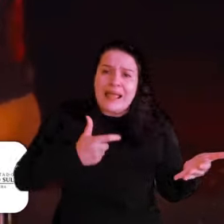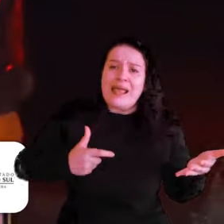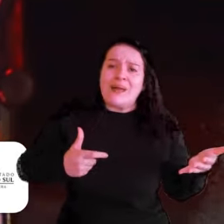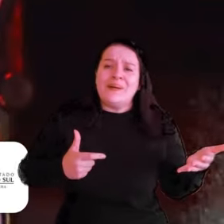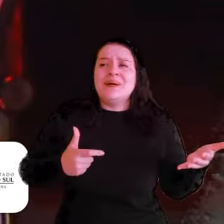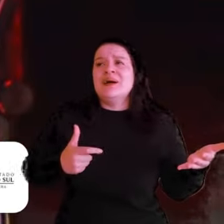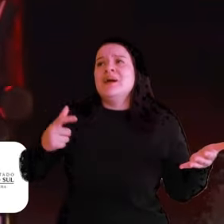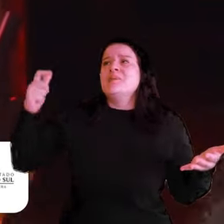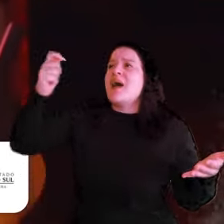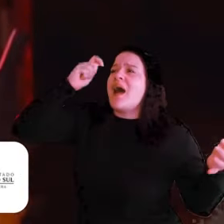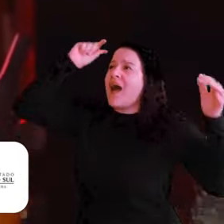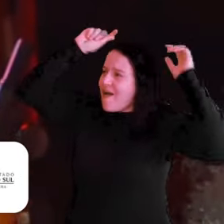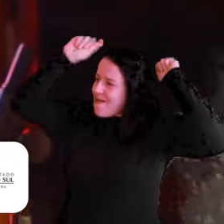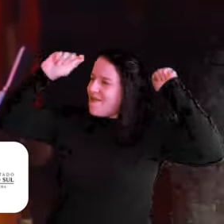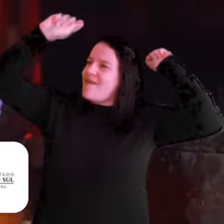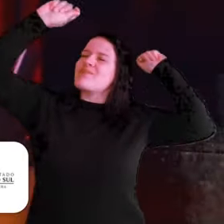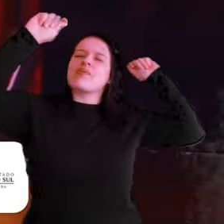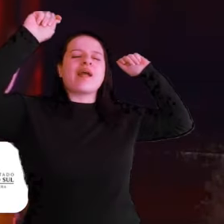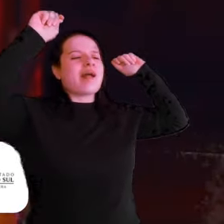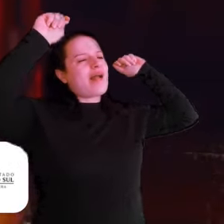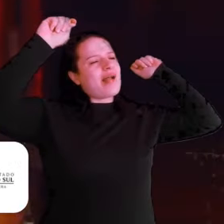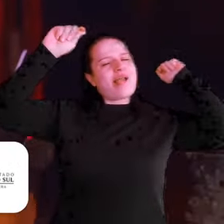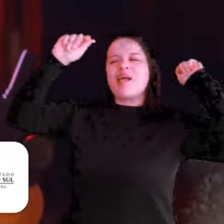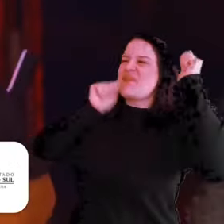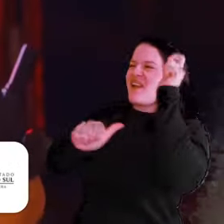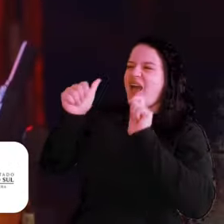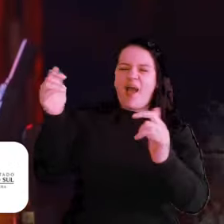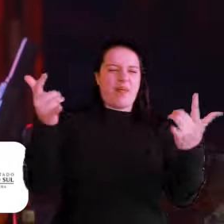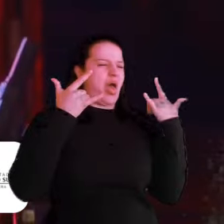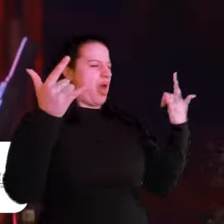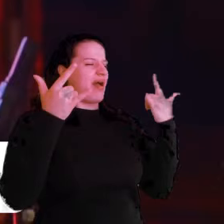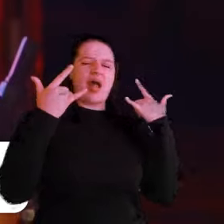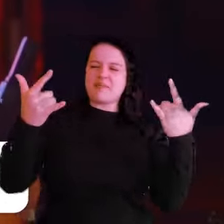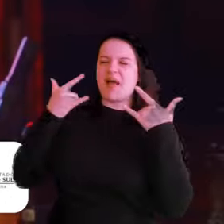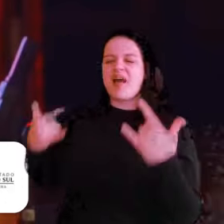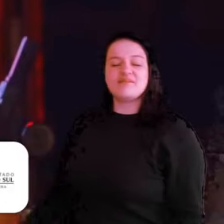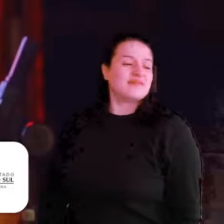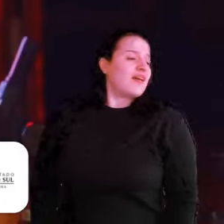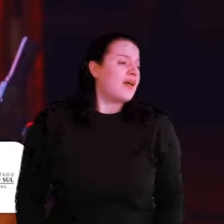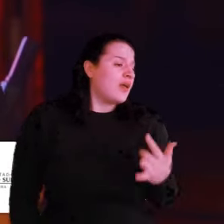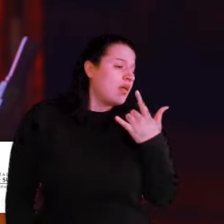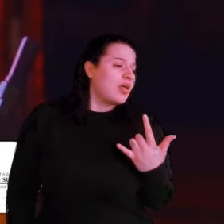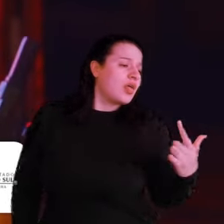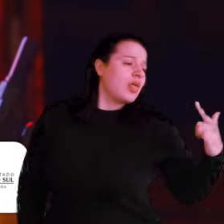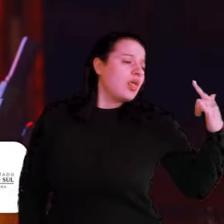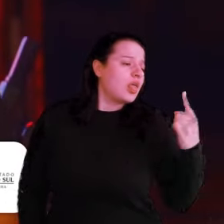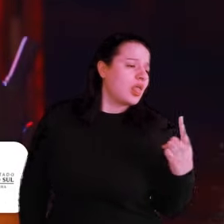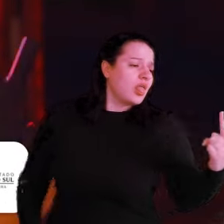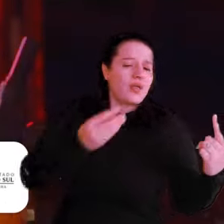Logo eu, um pijama estourado, como olhar pra todo lado, e pra você